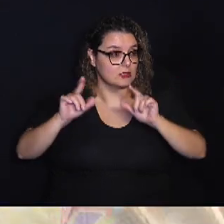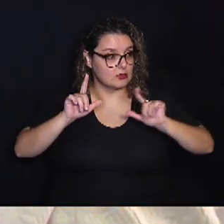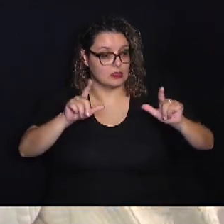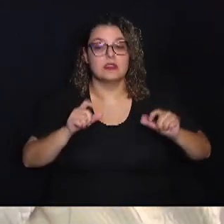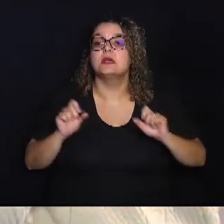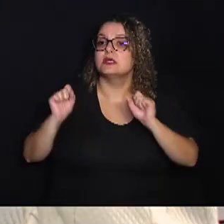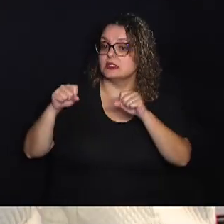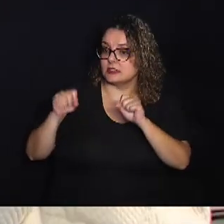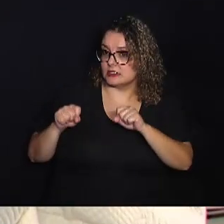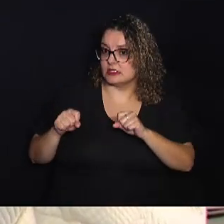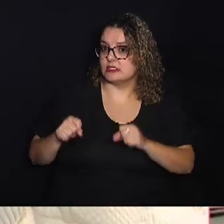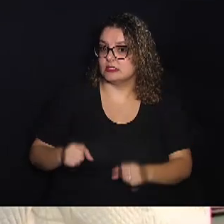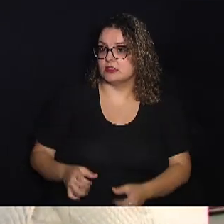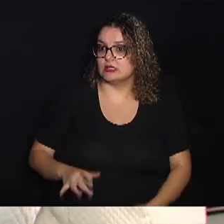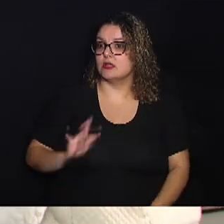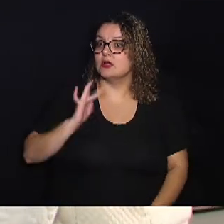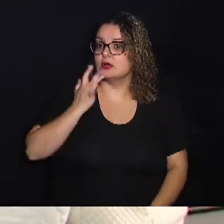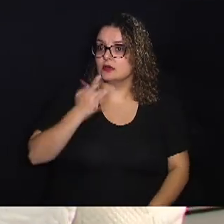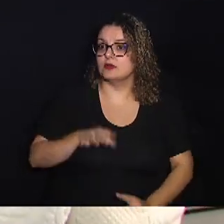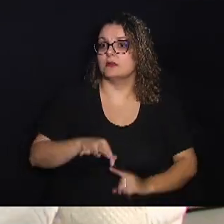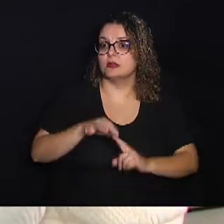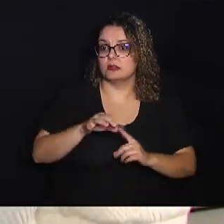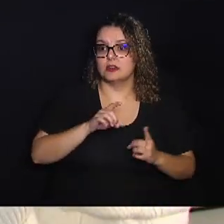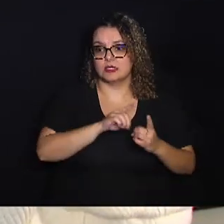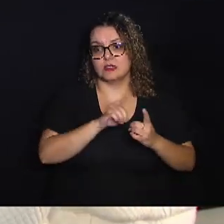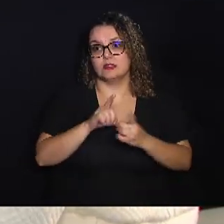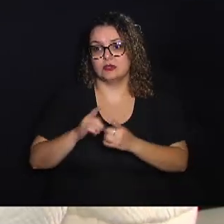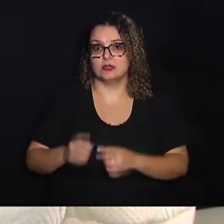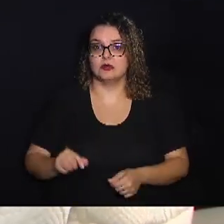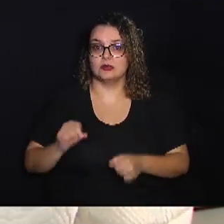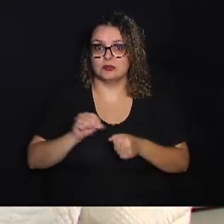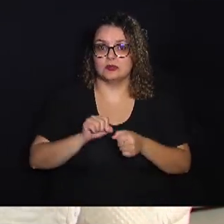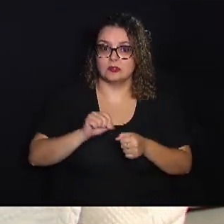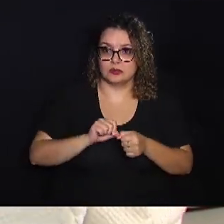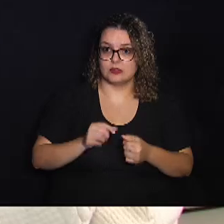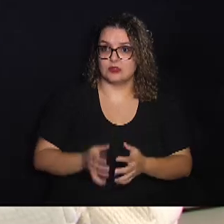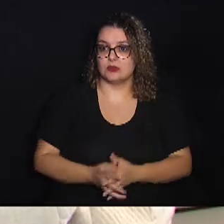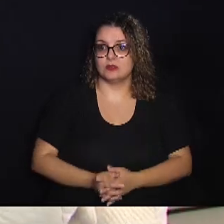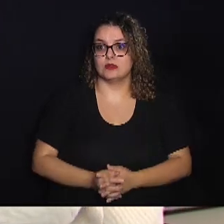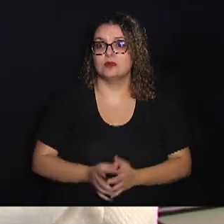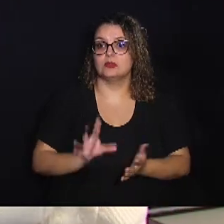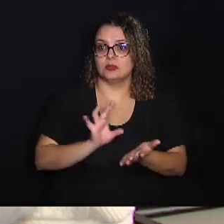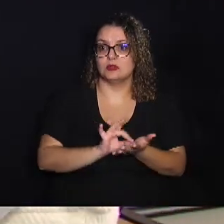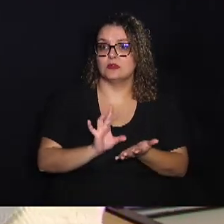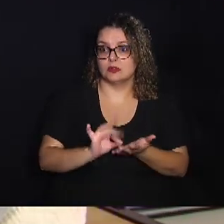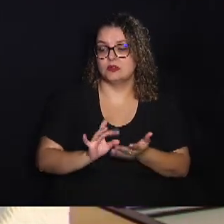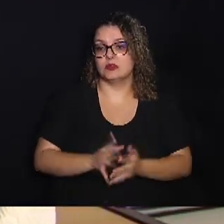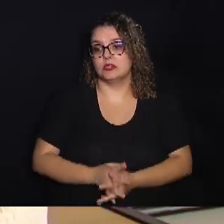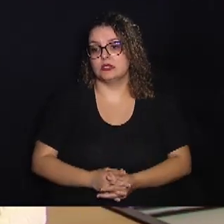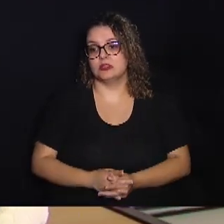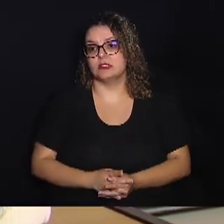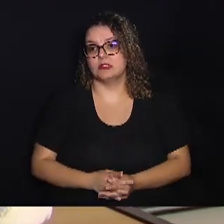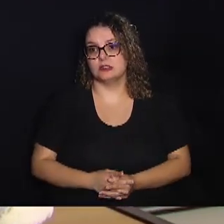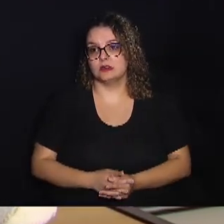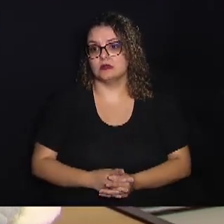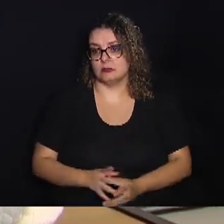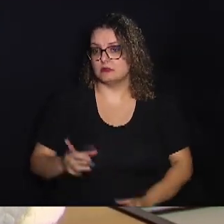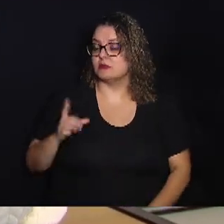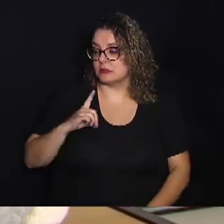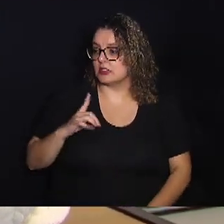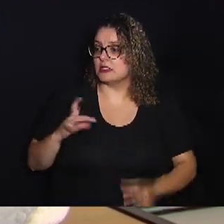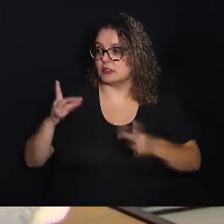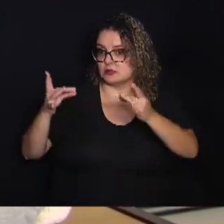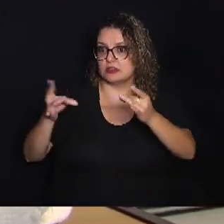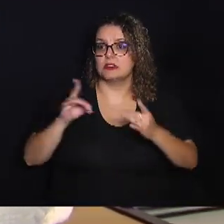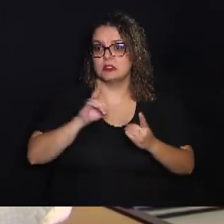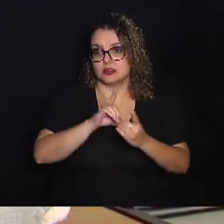placa de prioridade de atendimento também, fazemos o cardápio em si, né? Mas tem a placa de